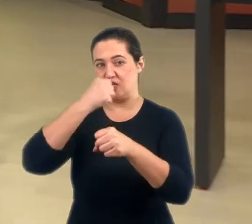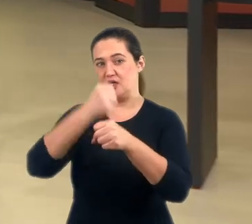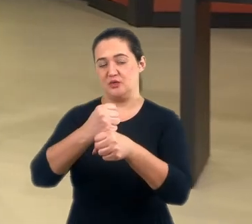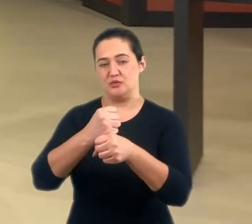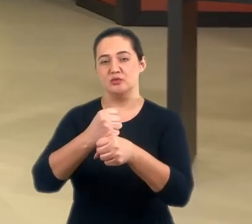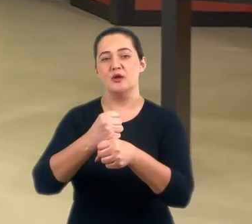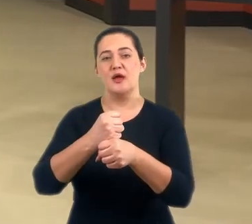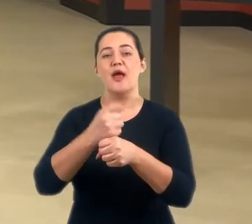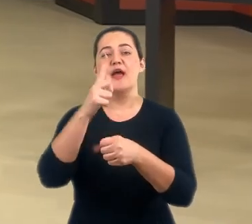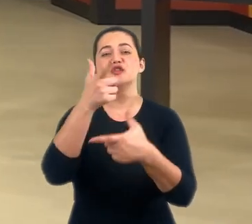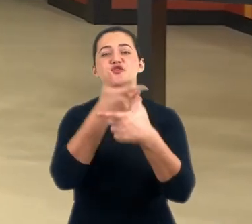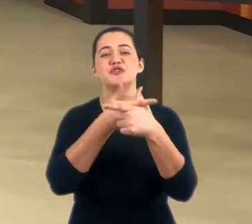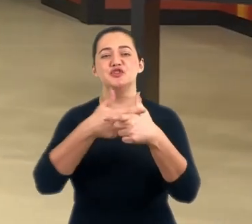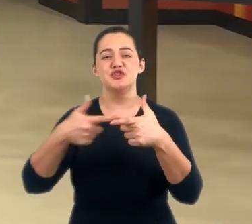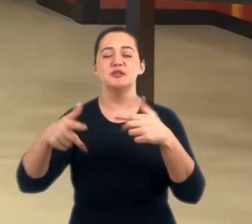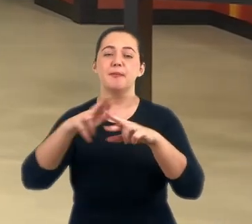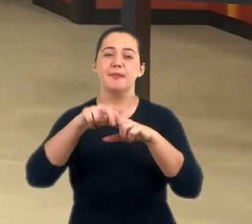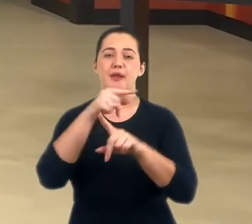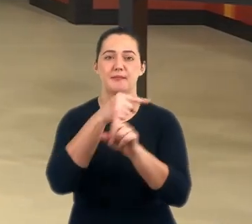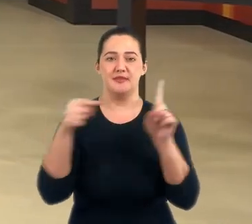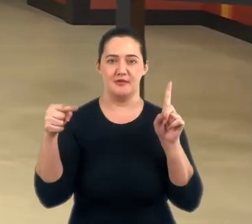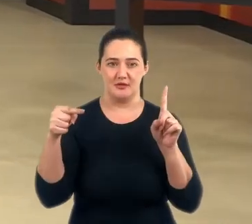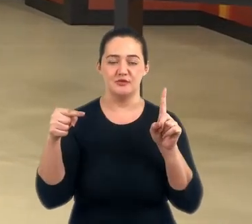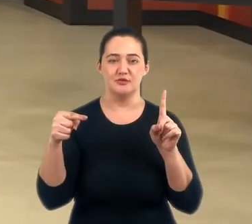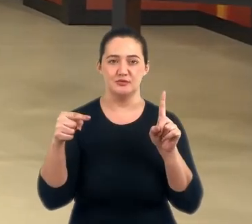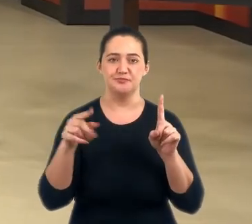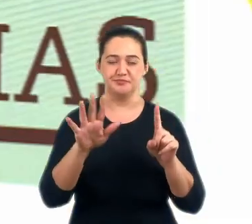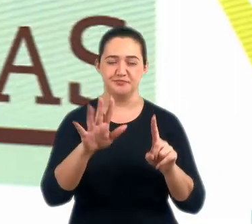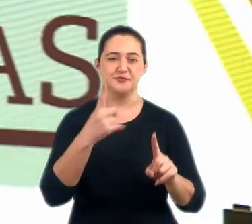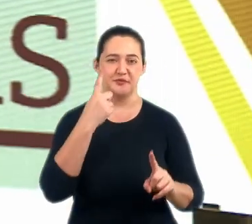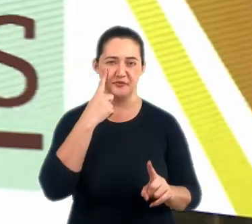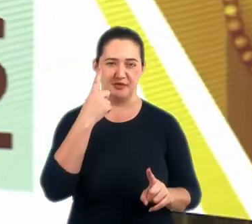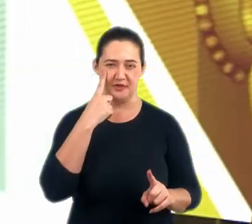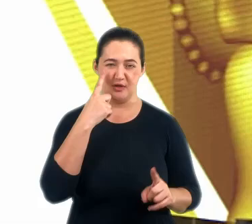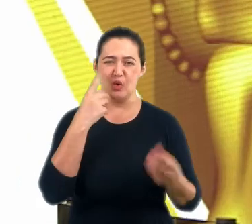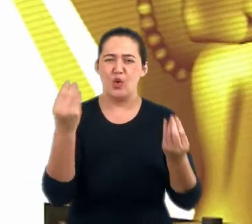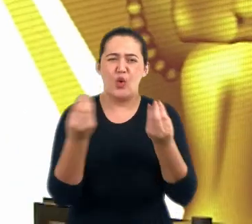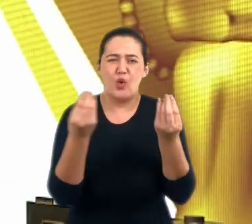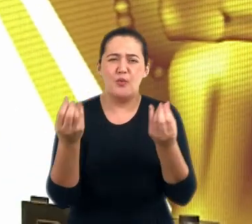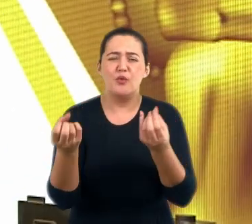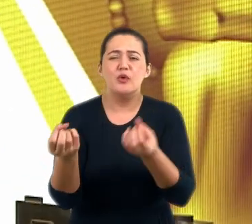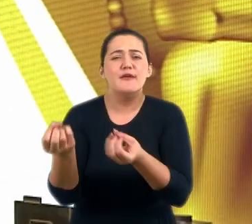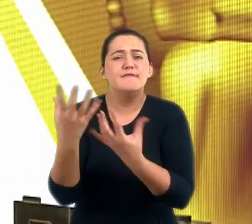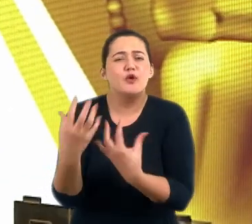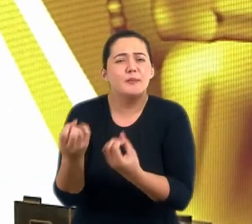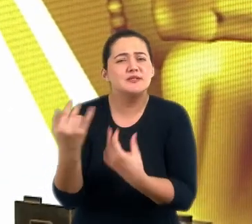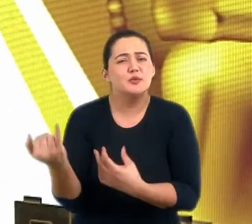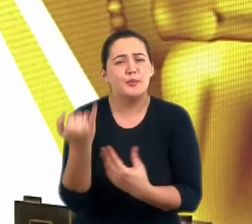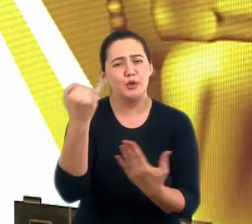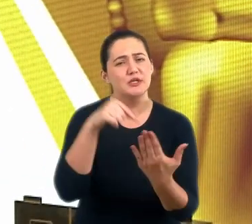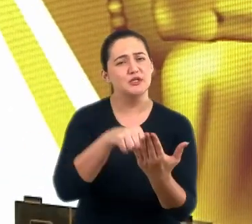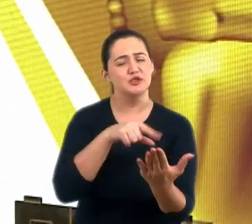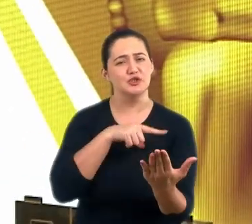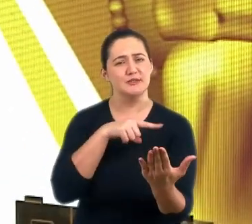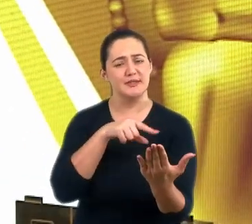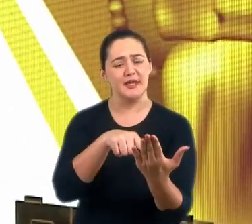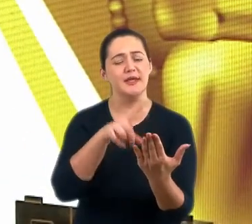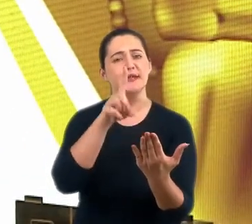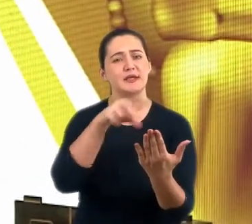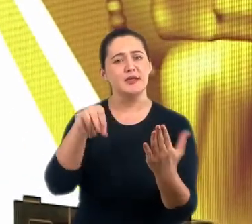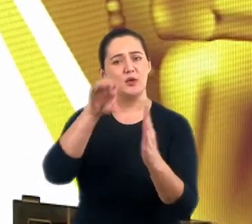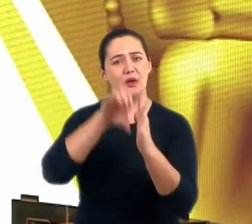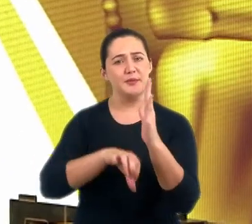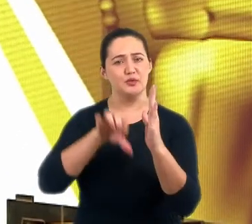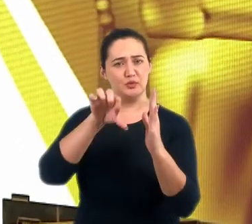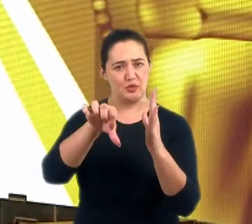ela ainda é na profecia dividida pela metade. Agora, veja que informação importante eu tenho aqui